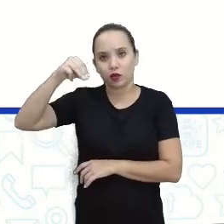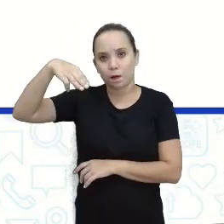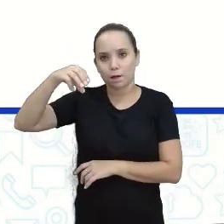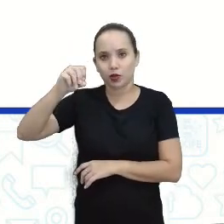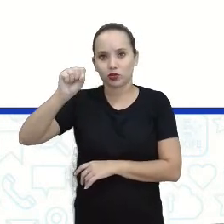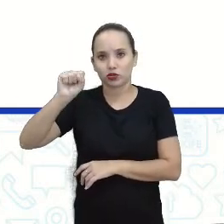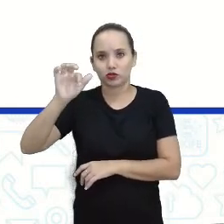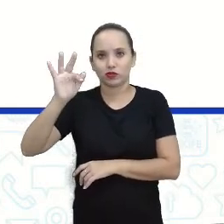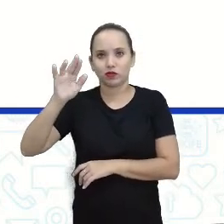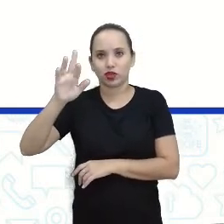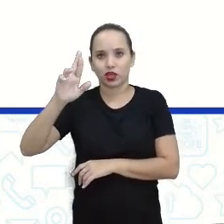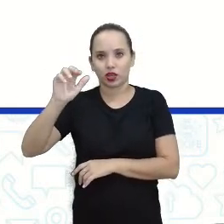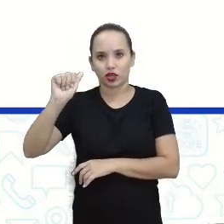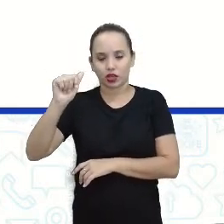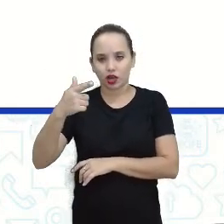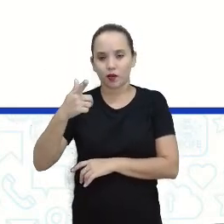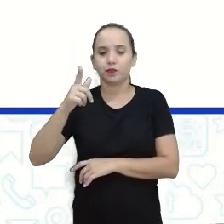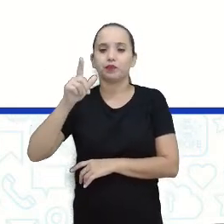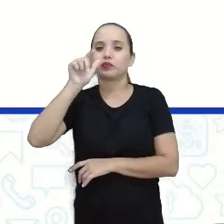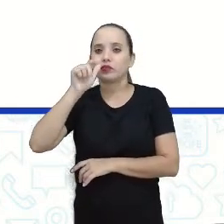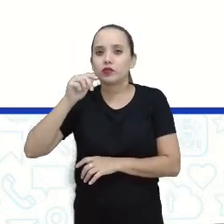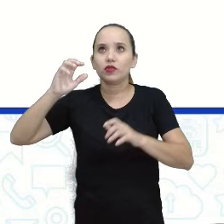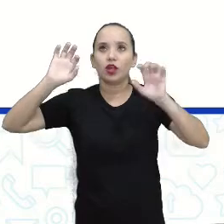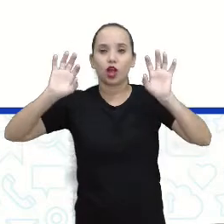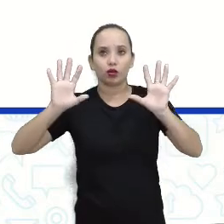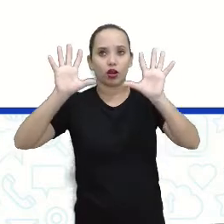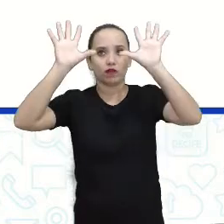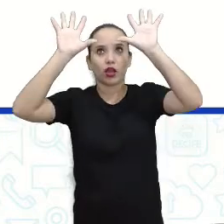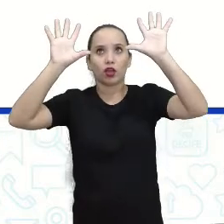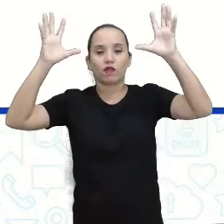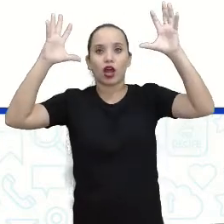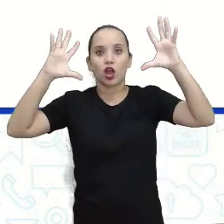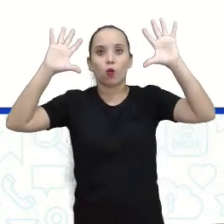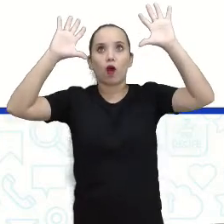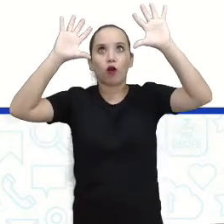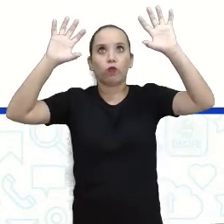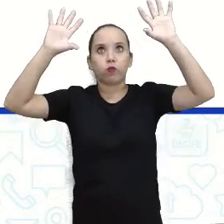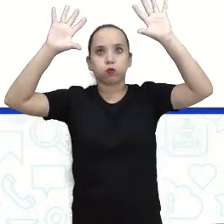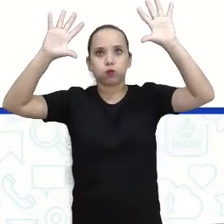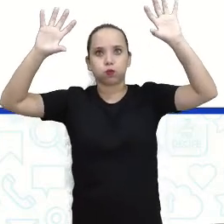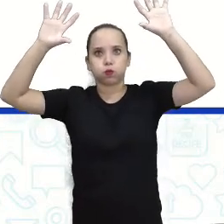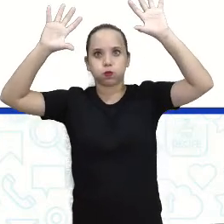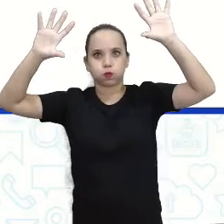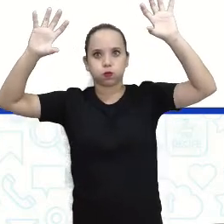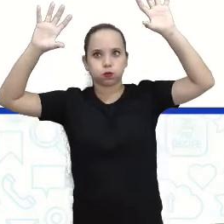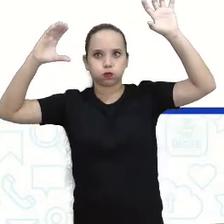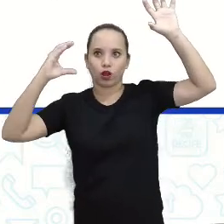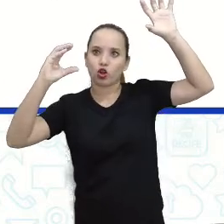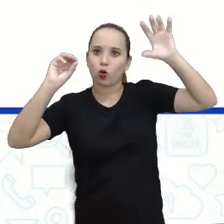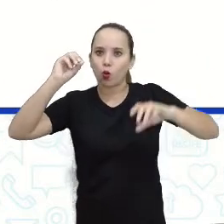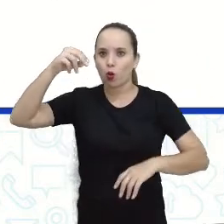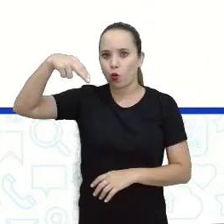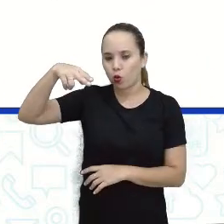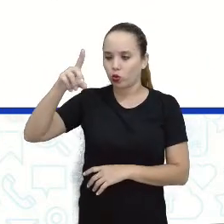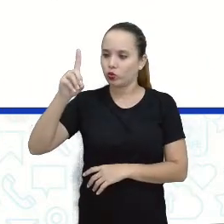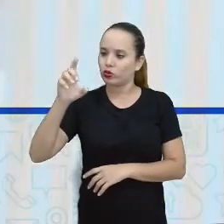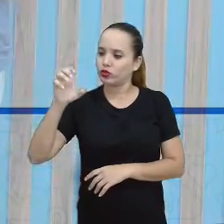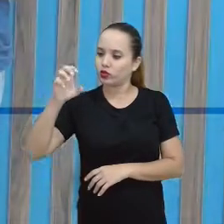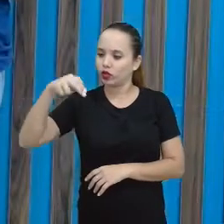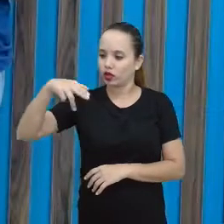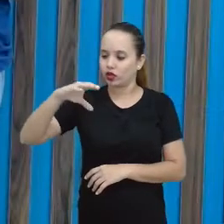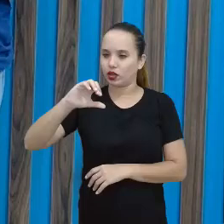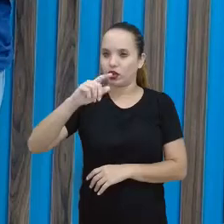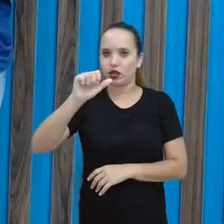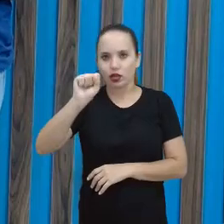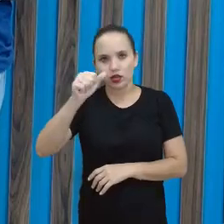caindo, esse vapor vai condensar. O que é essa condensação? A condensação é o seguinte, ó, o